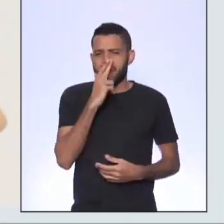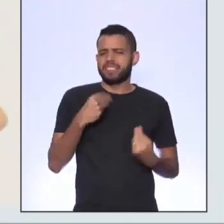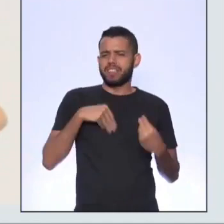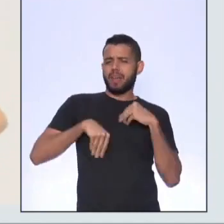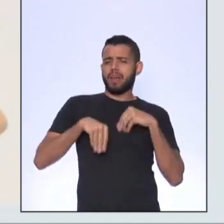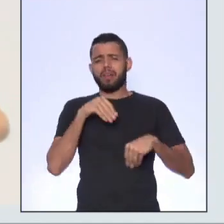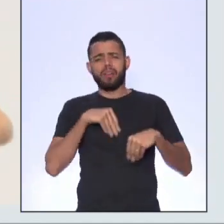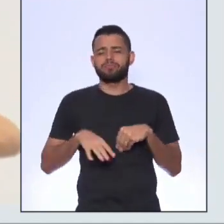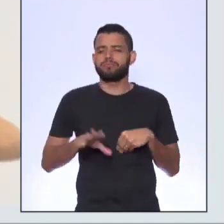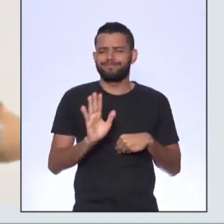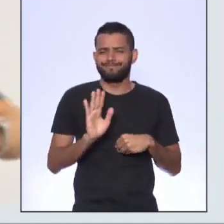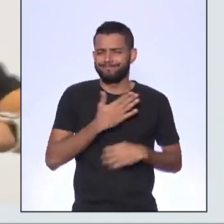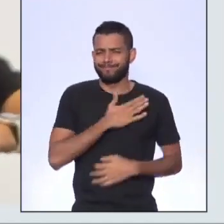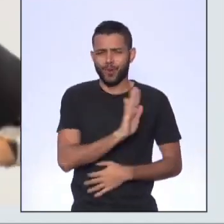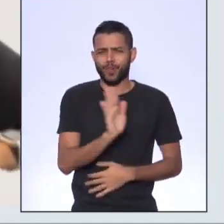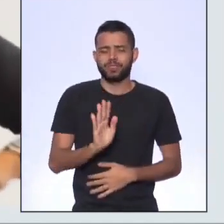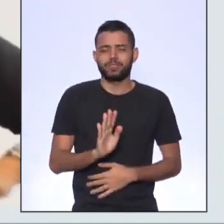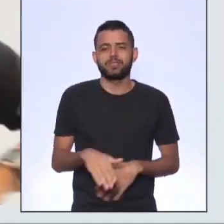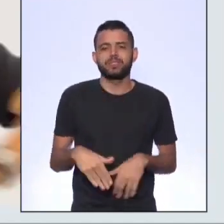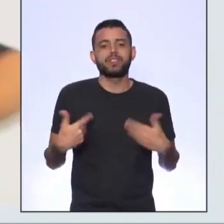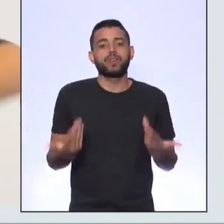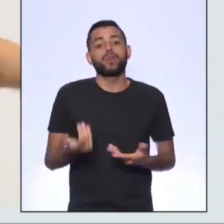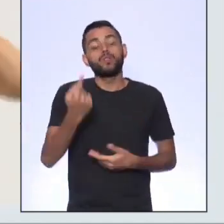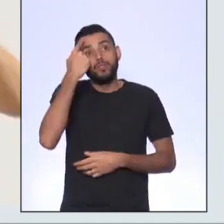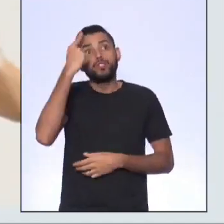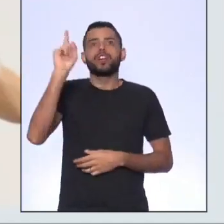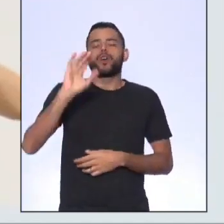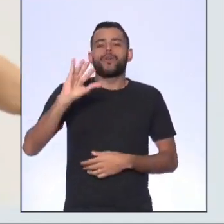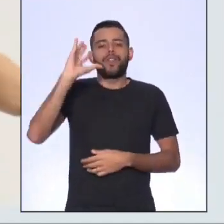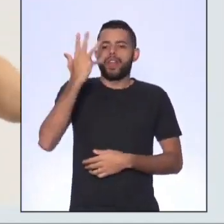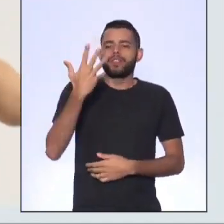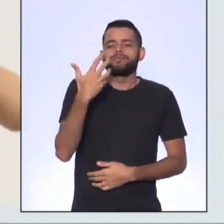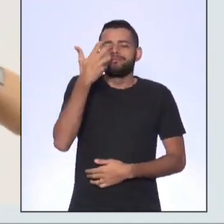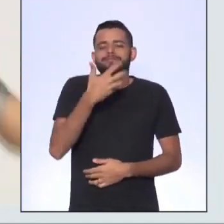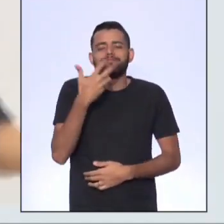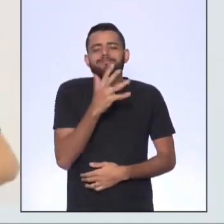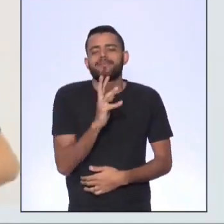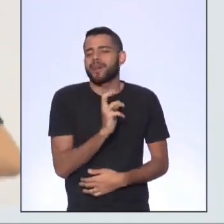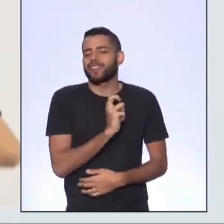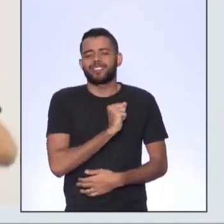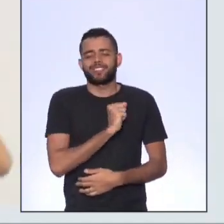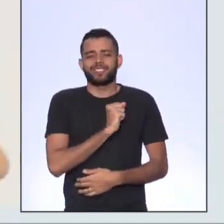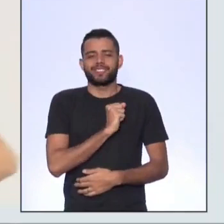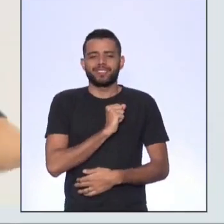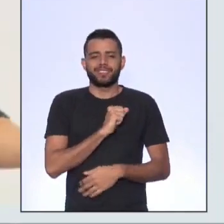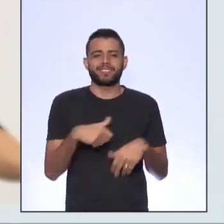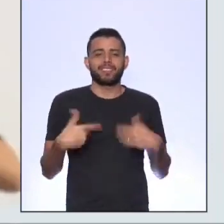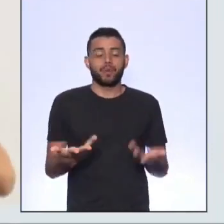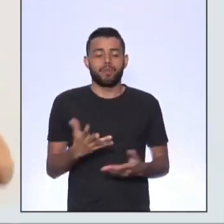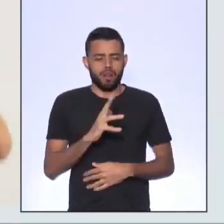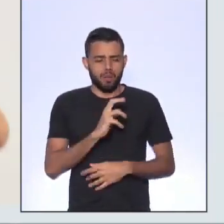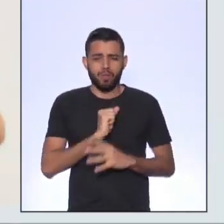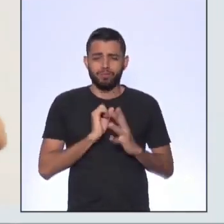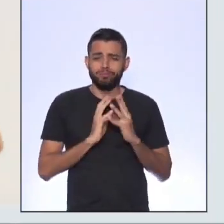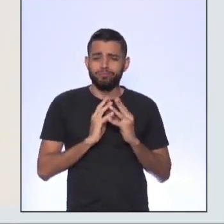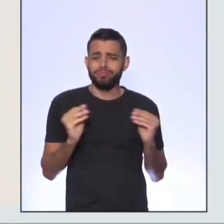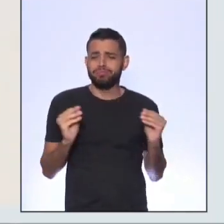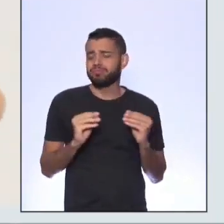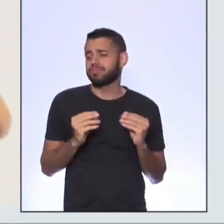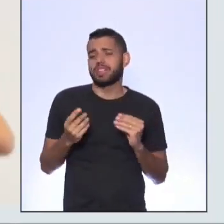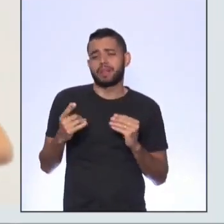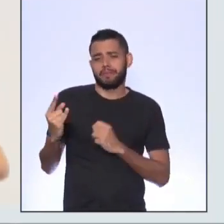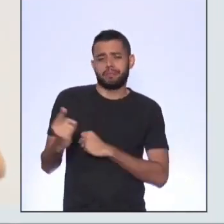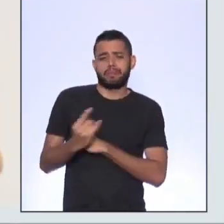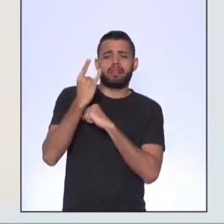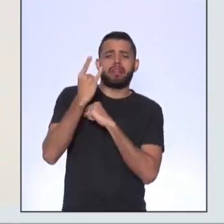gosto. Aí um dia se apaixona, vive uma grande paixão e, de repente, o amor acaba, é trocado, leva